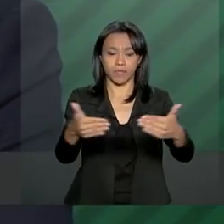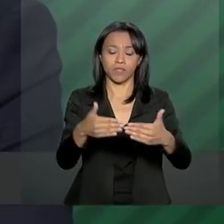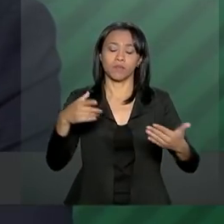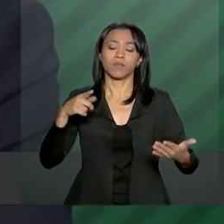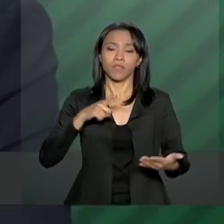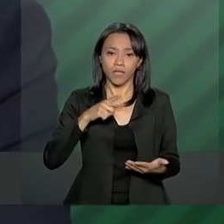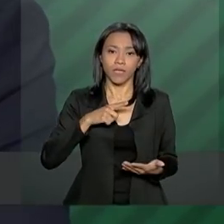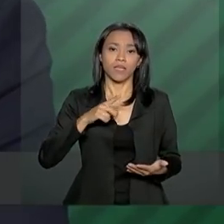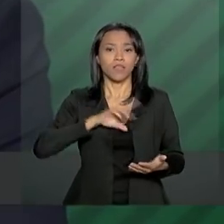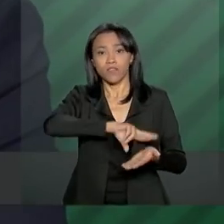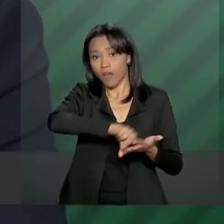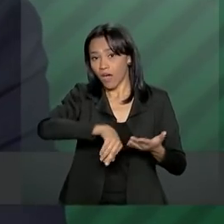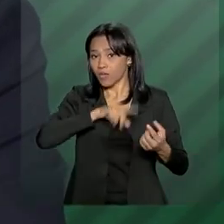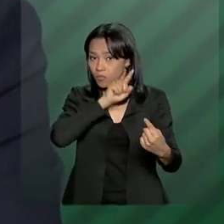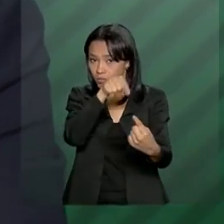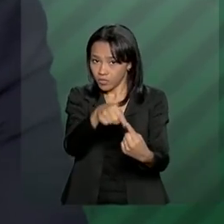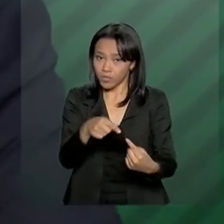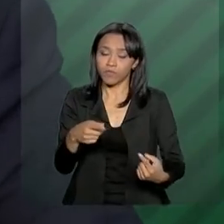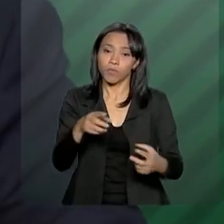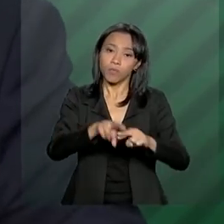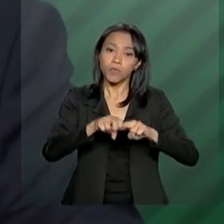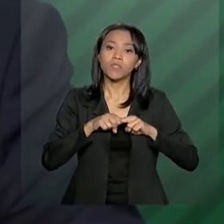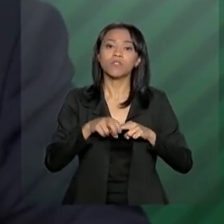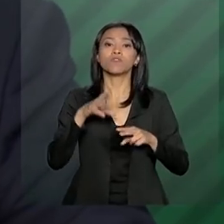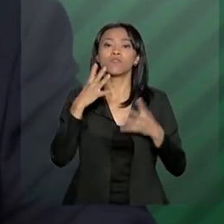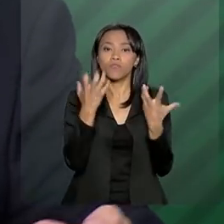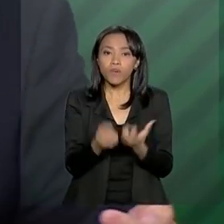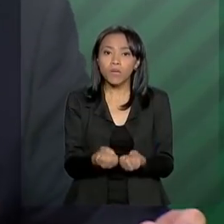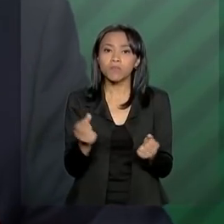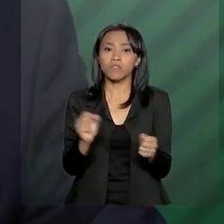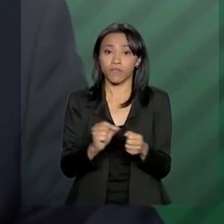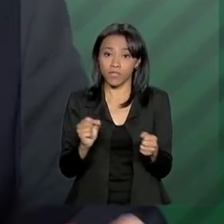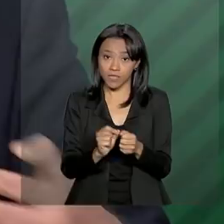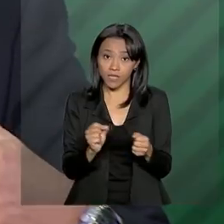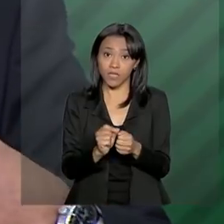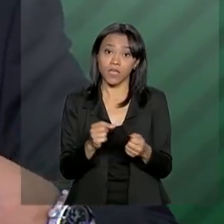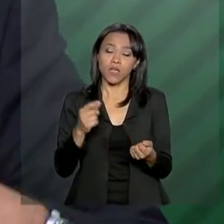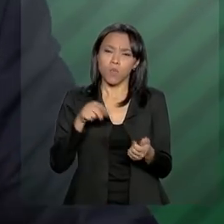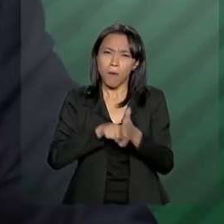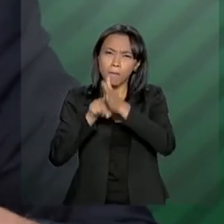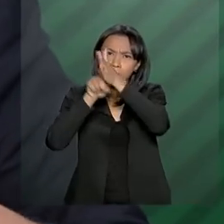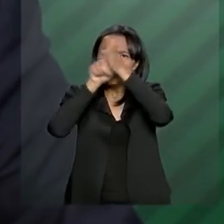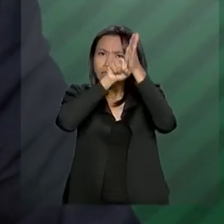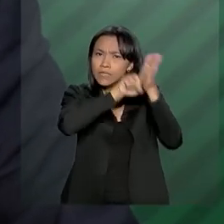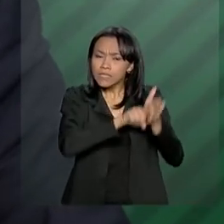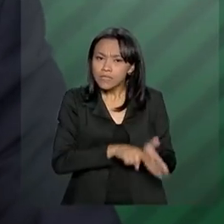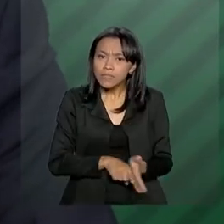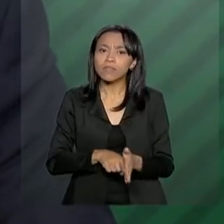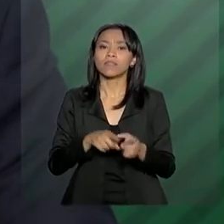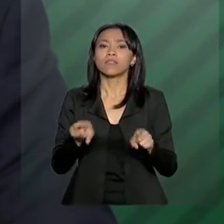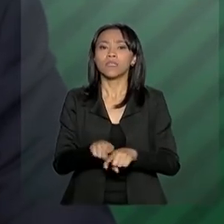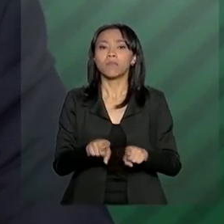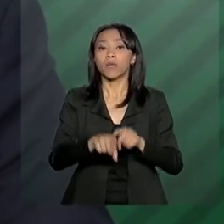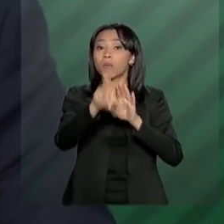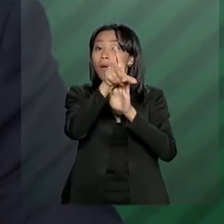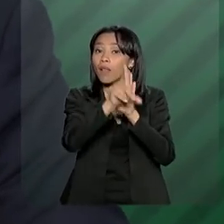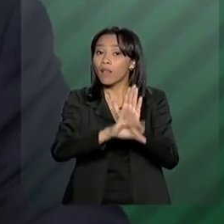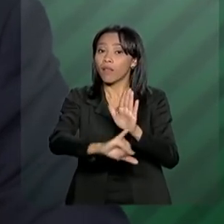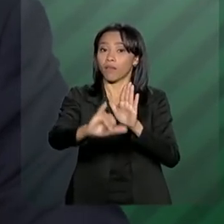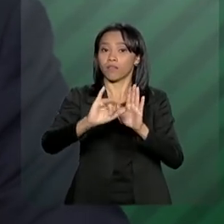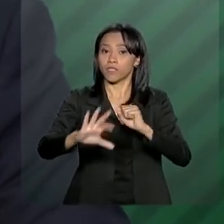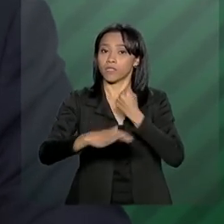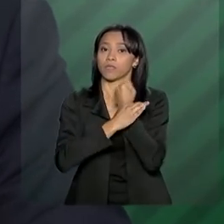evidentemente, que nós precisamos ter, e por isso que vai ser feita uma atualização de uma lei de segurança de barragens